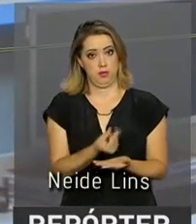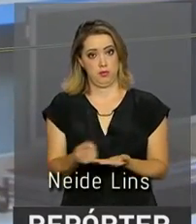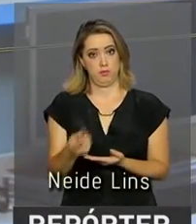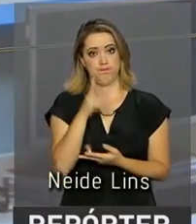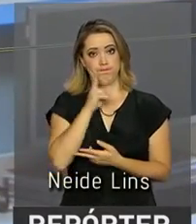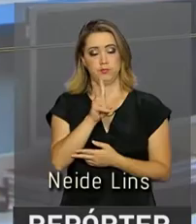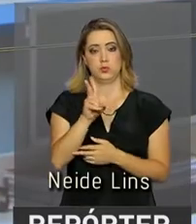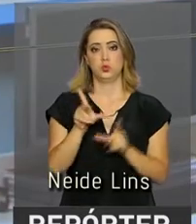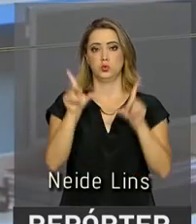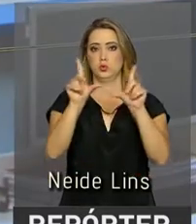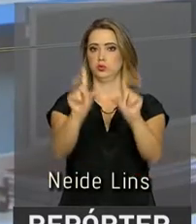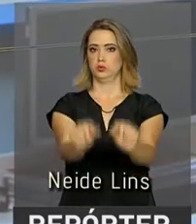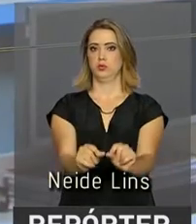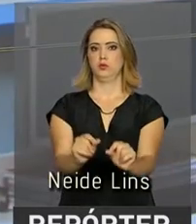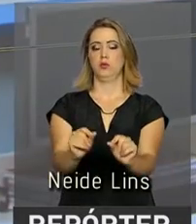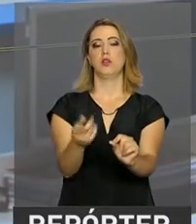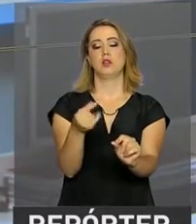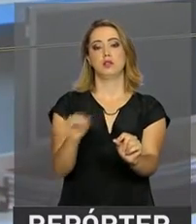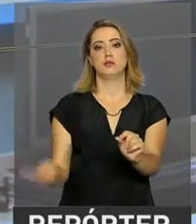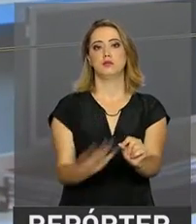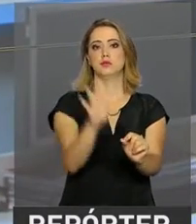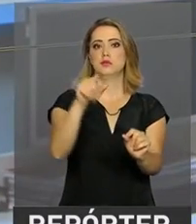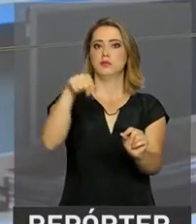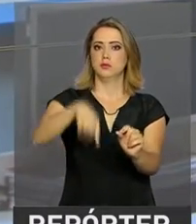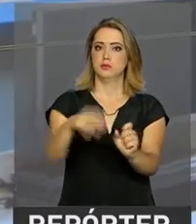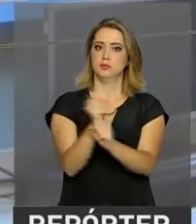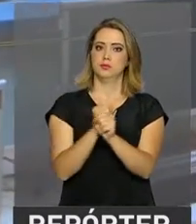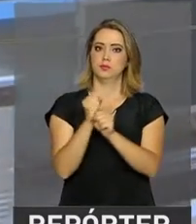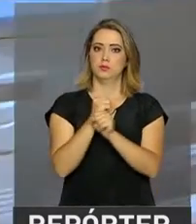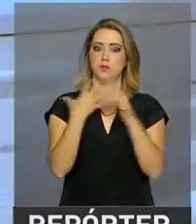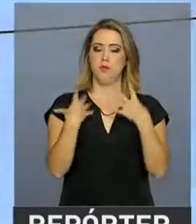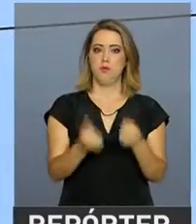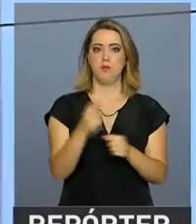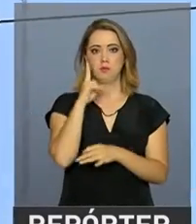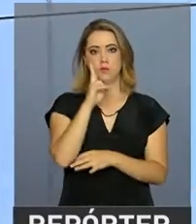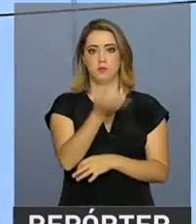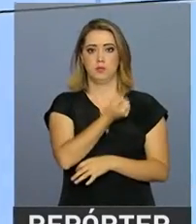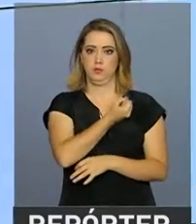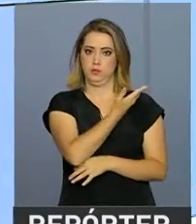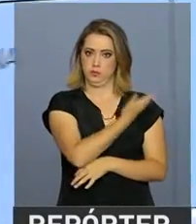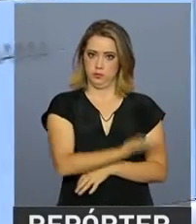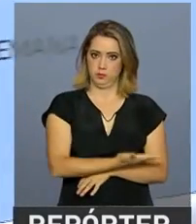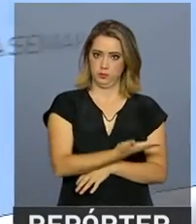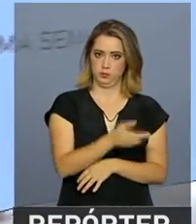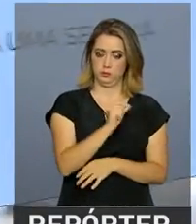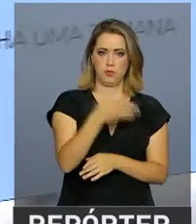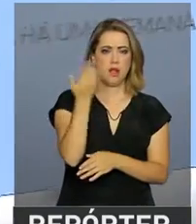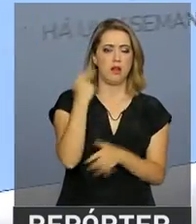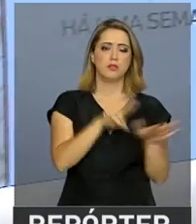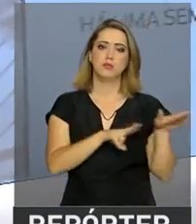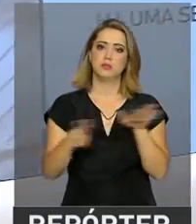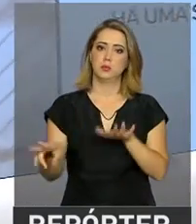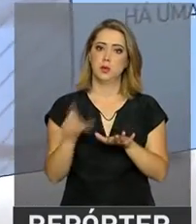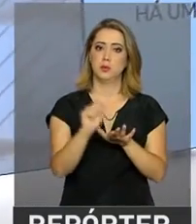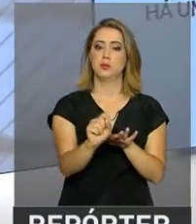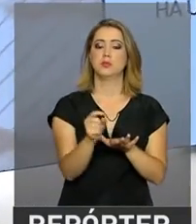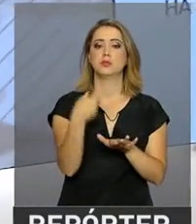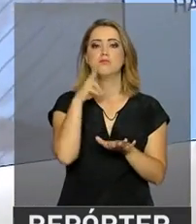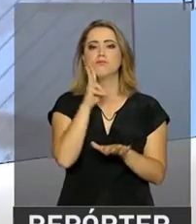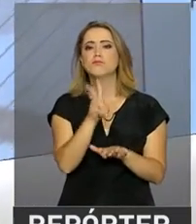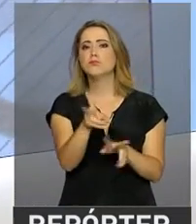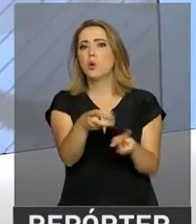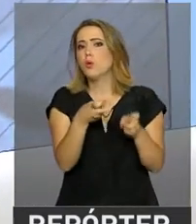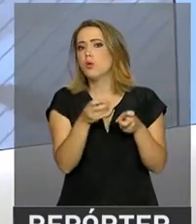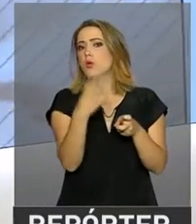mais uma queda na inflação para este ano vamos ver os números aqui no telão na semana passada a previsão era de uma inflação